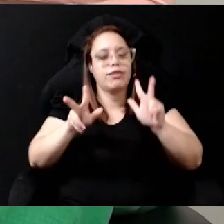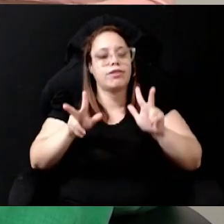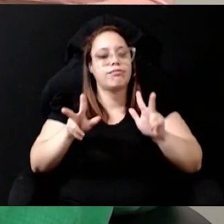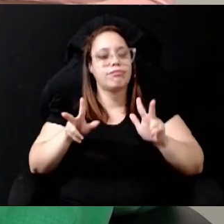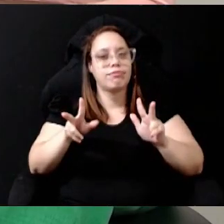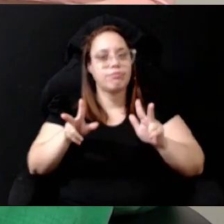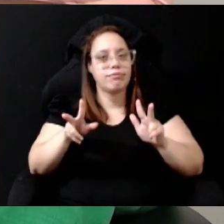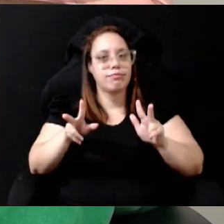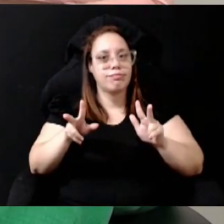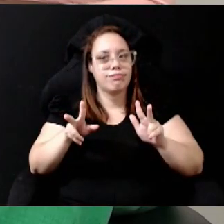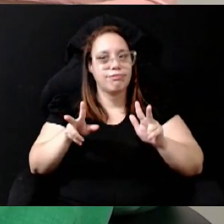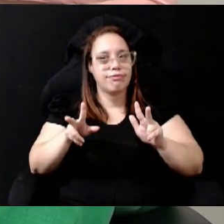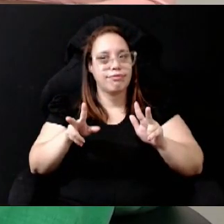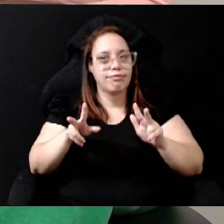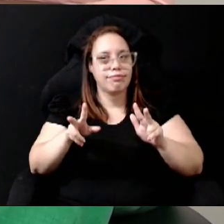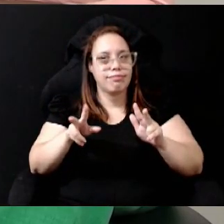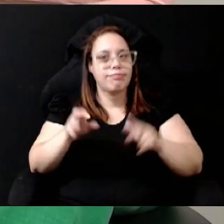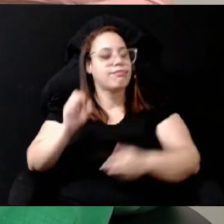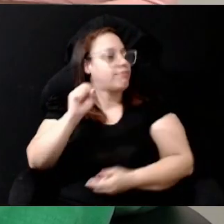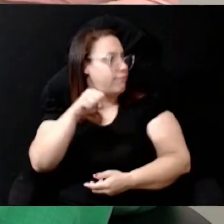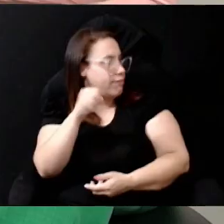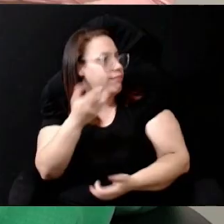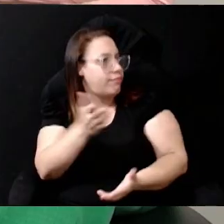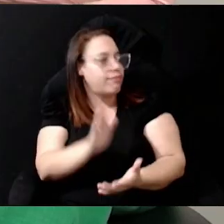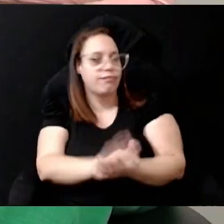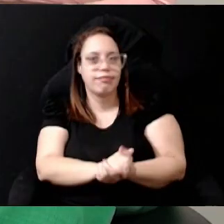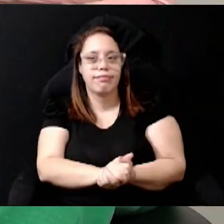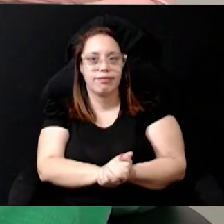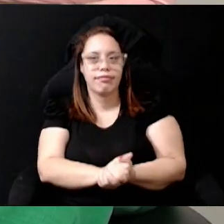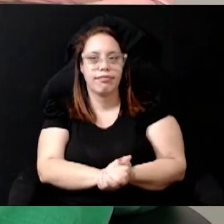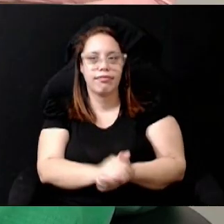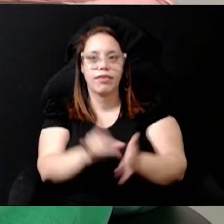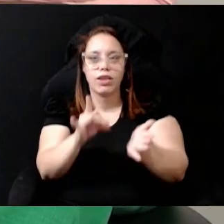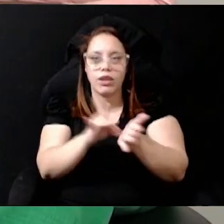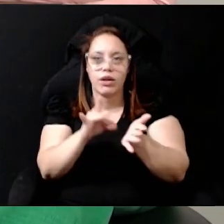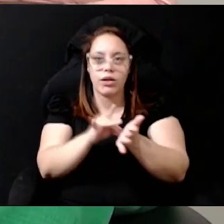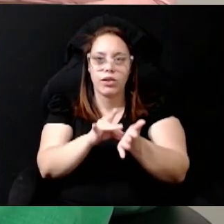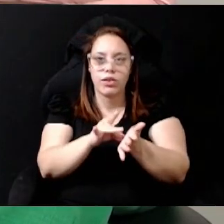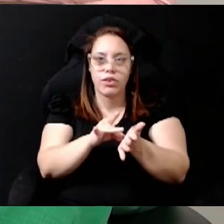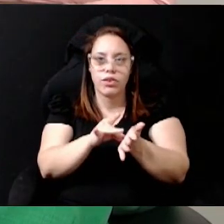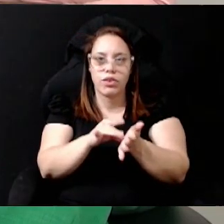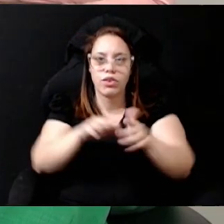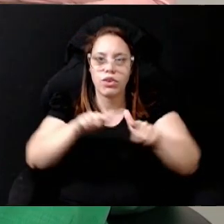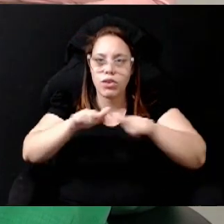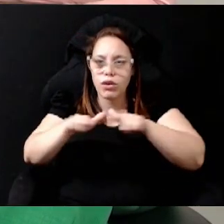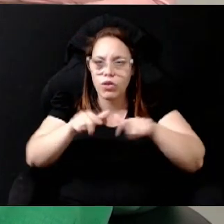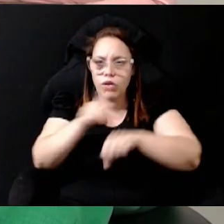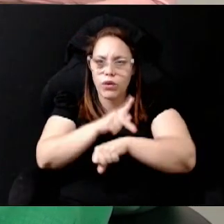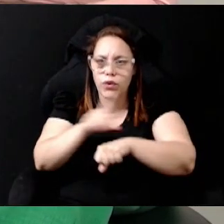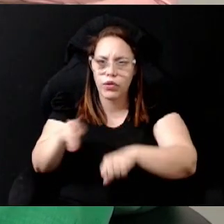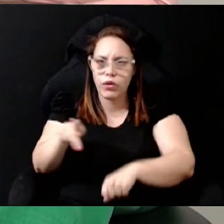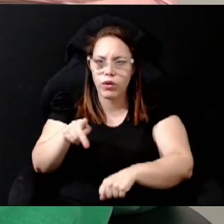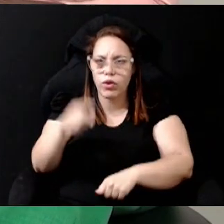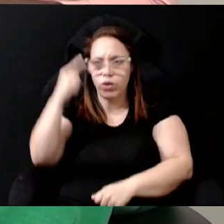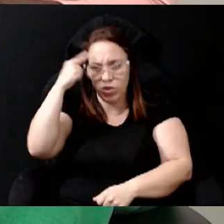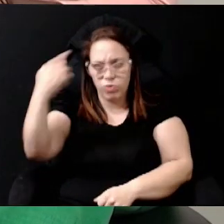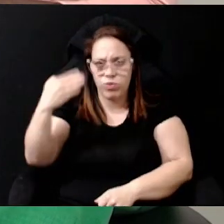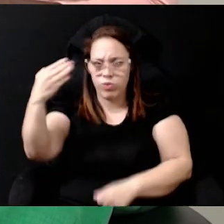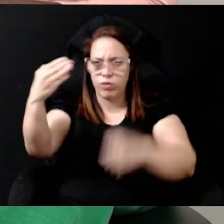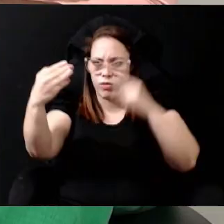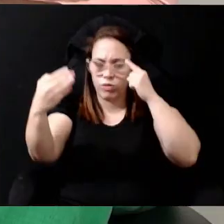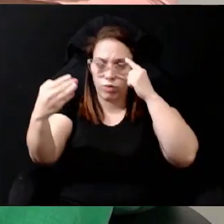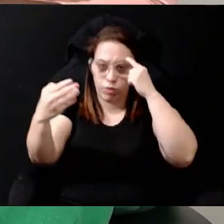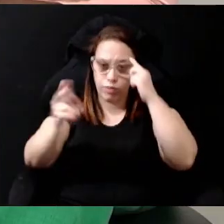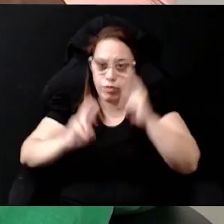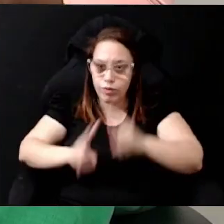pensamento diferente, né? Porque é na origem, Isso né? mesmo, é. É isso mesmo. Eu falo que quando o professor ele faz esse trabalho do